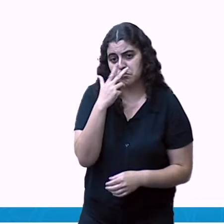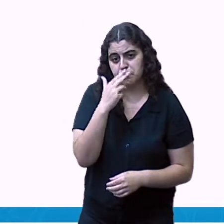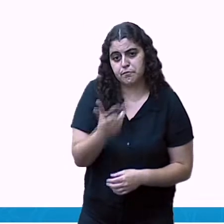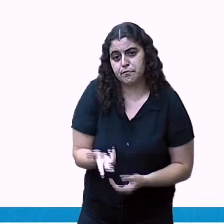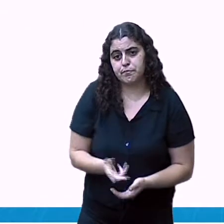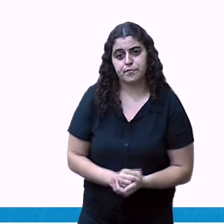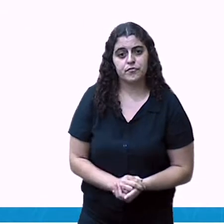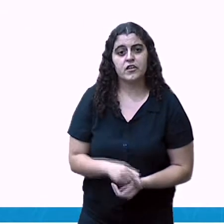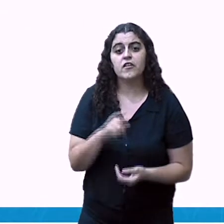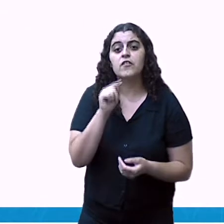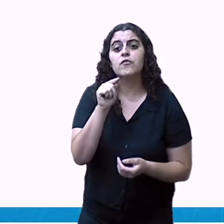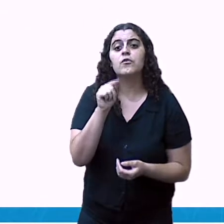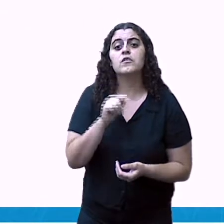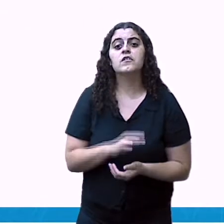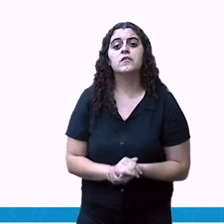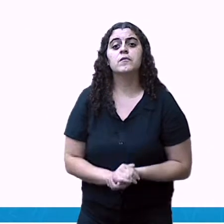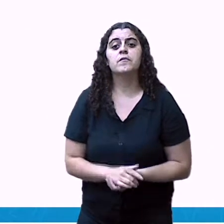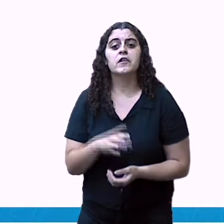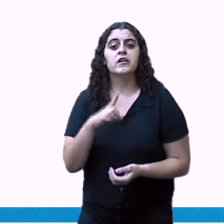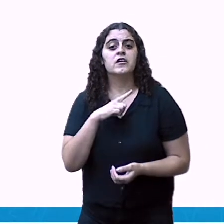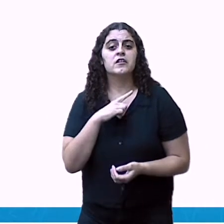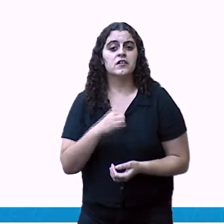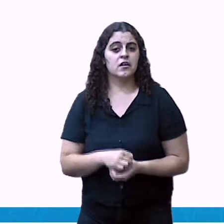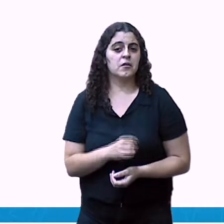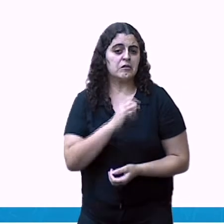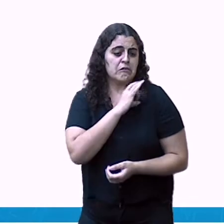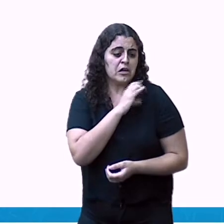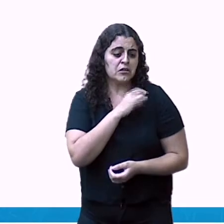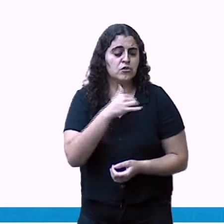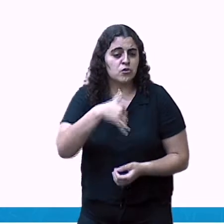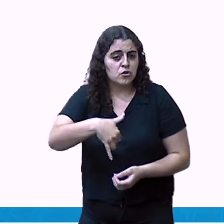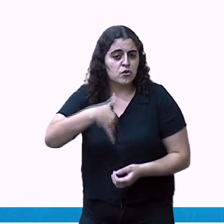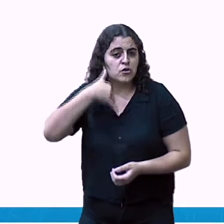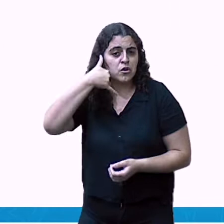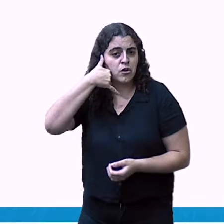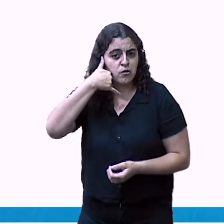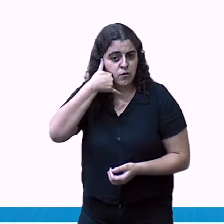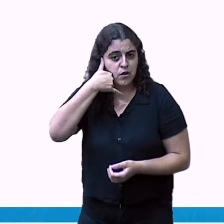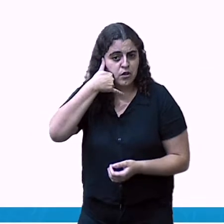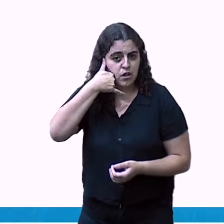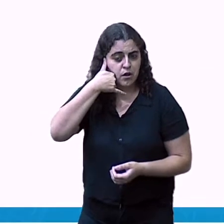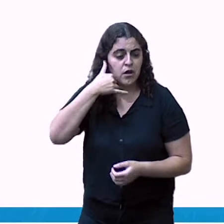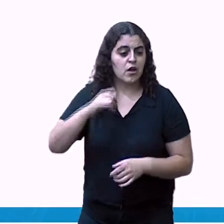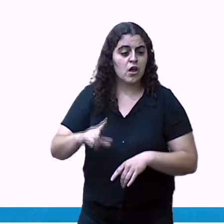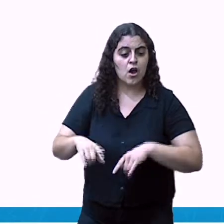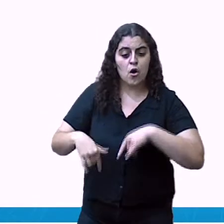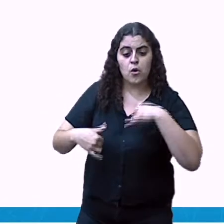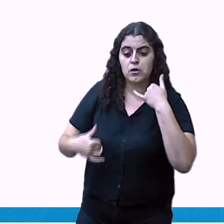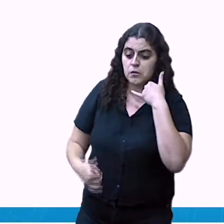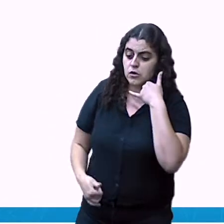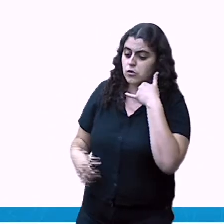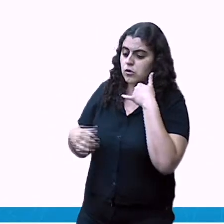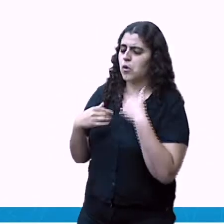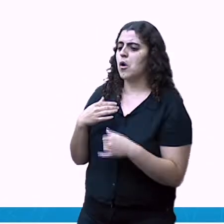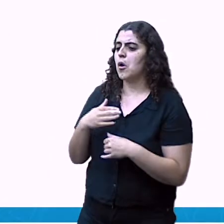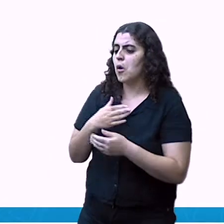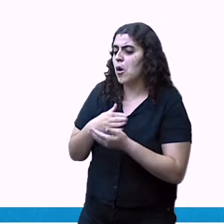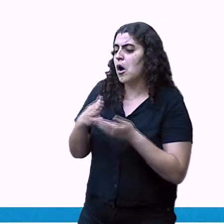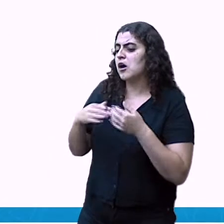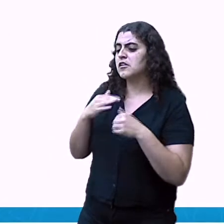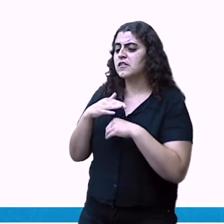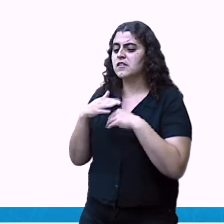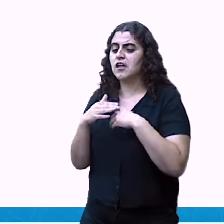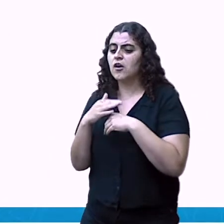E você? Tem medo de telefonar e alguém atender, começar a falar e você